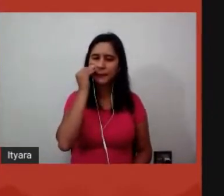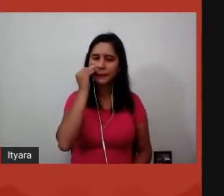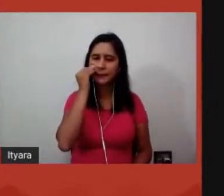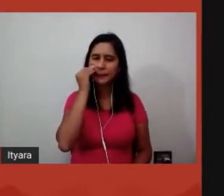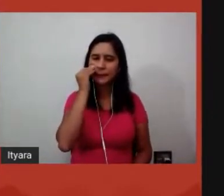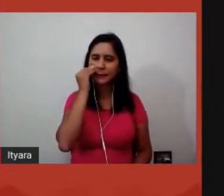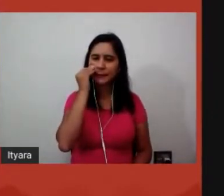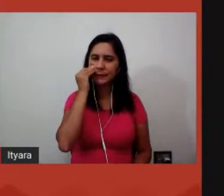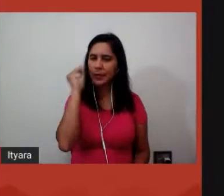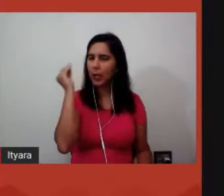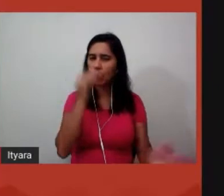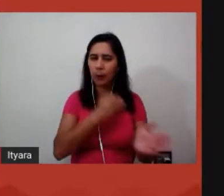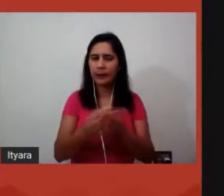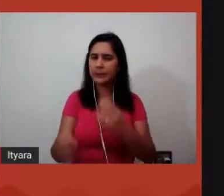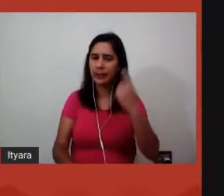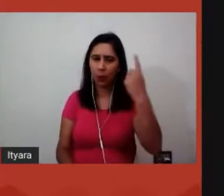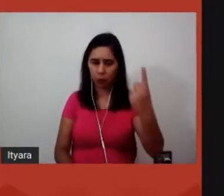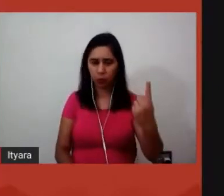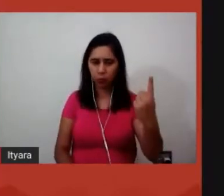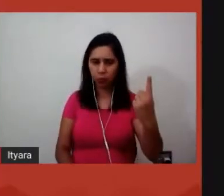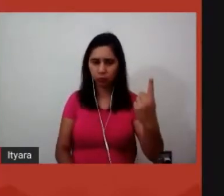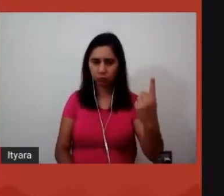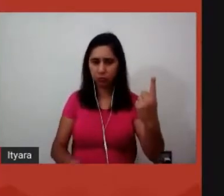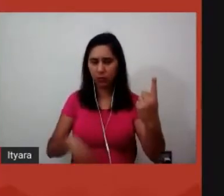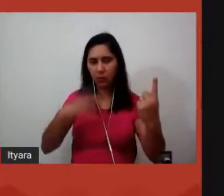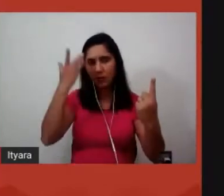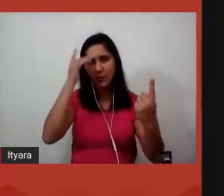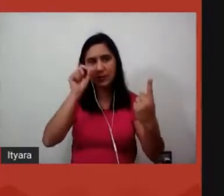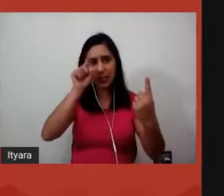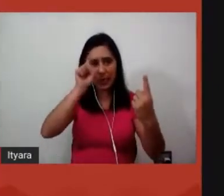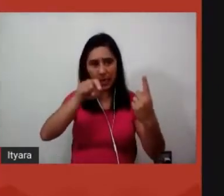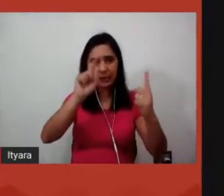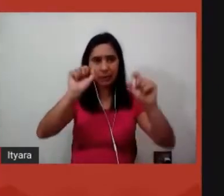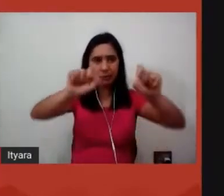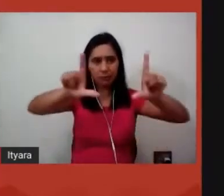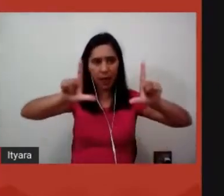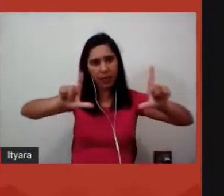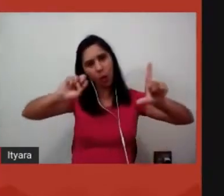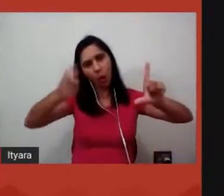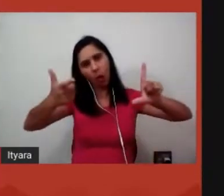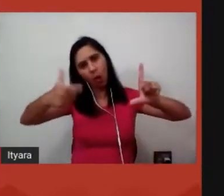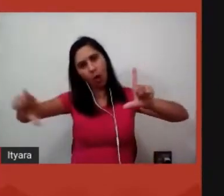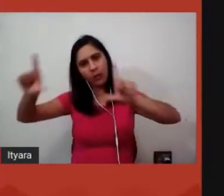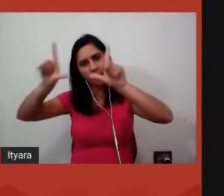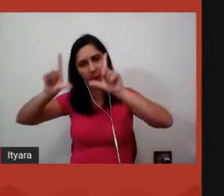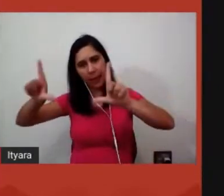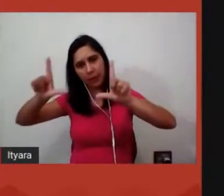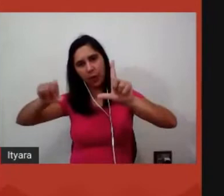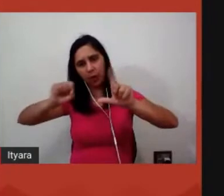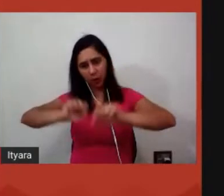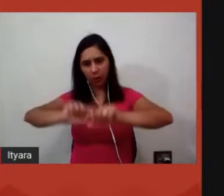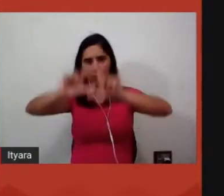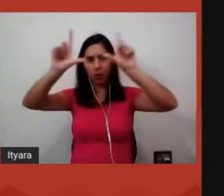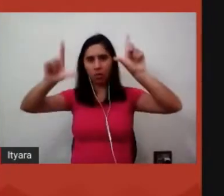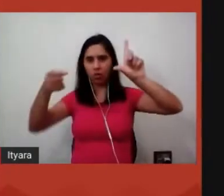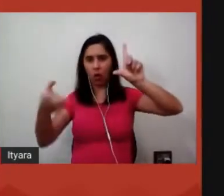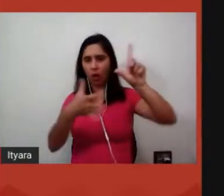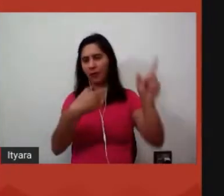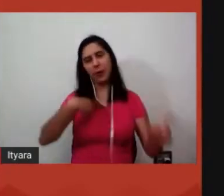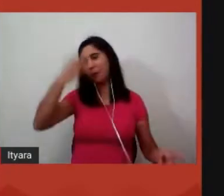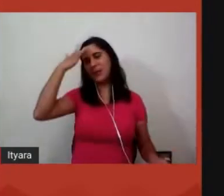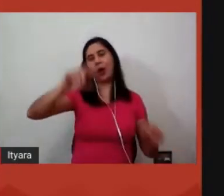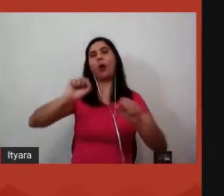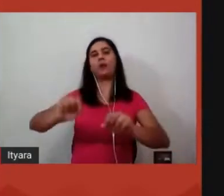um deles. E eu não sei se é nessa página anterior, ou se pode abrir outra, eu não sei abrir, não. Eu não sei